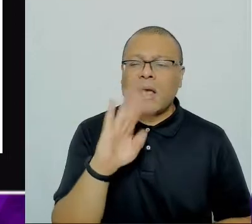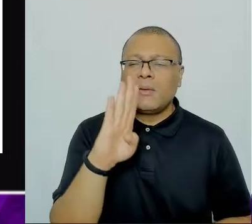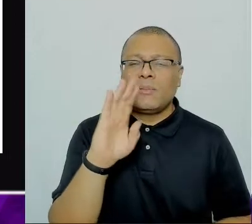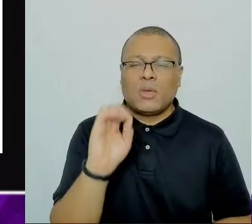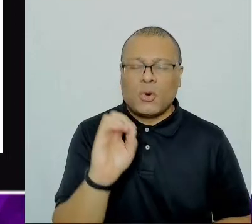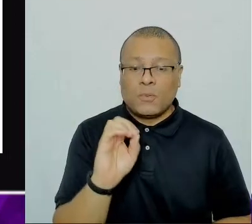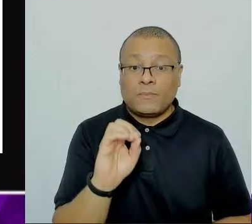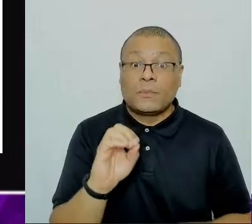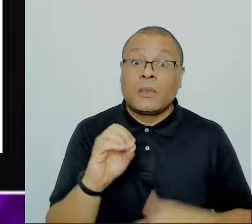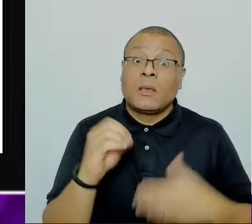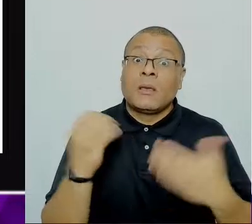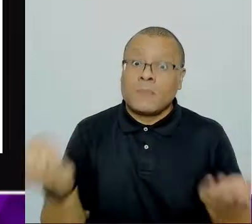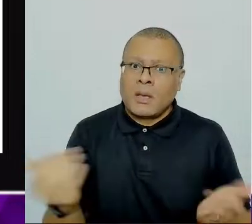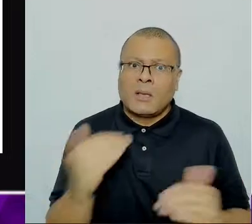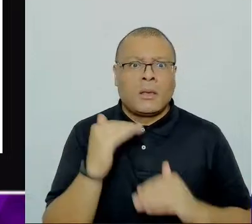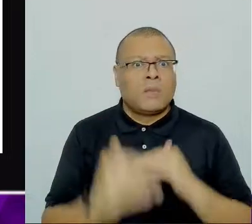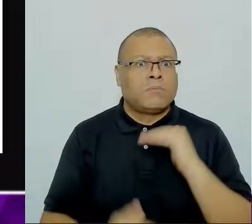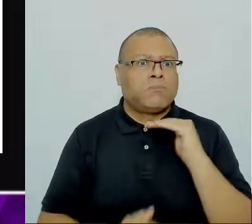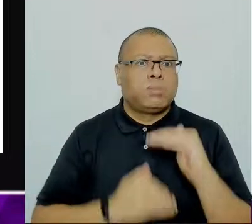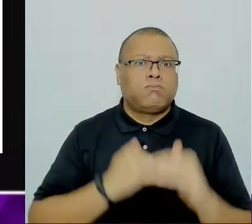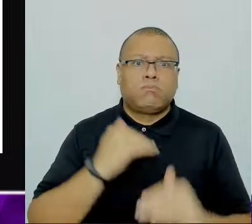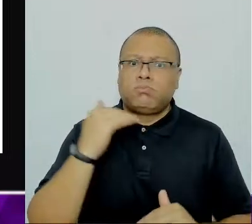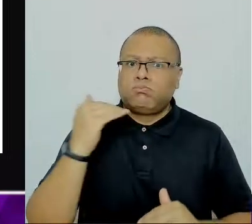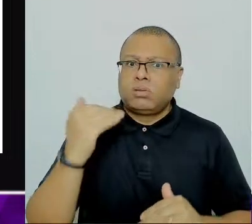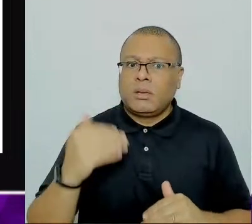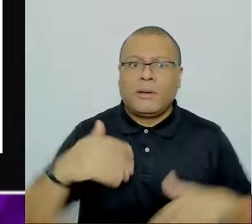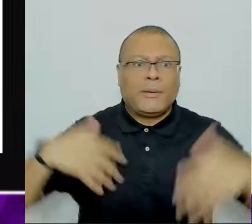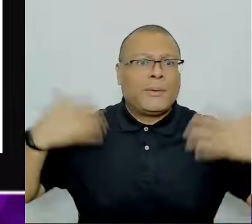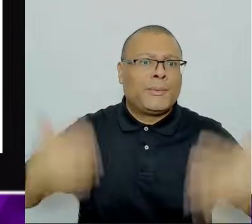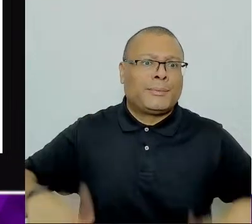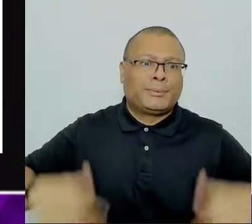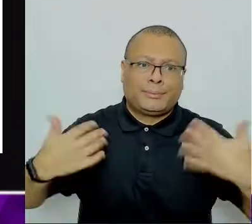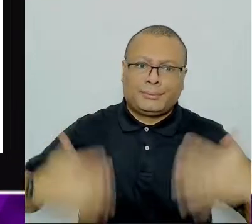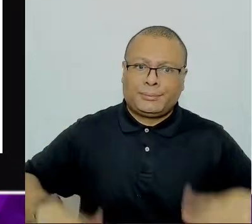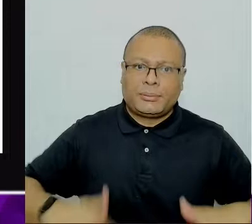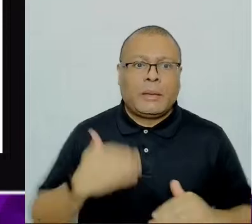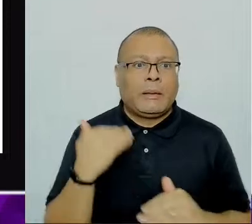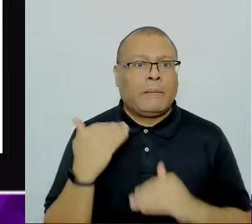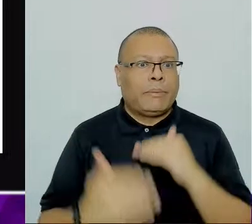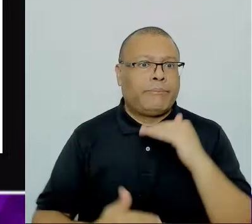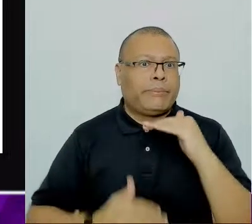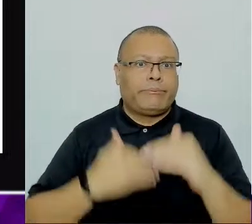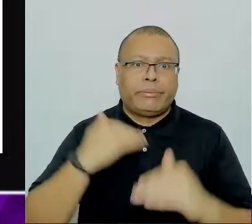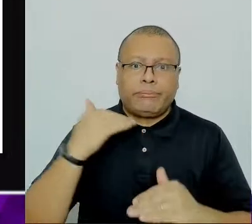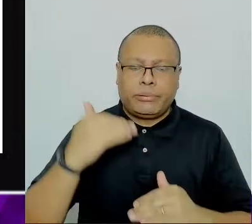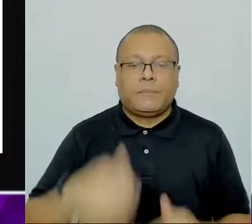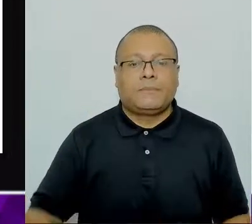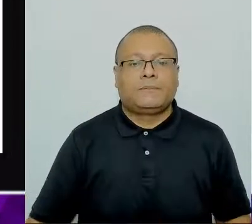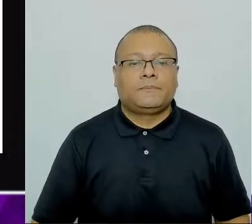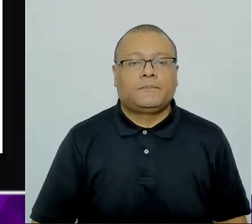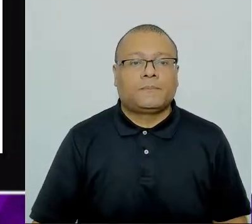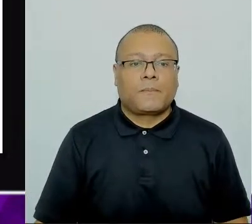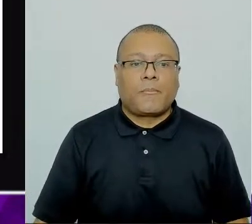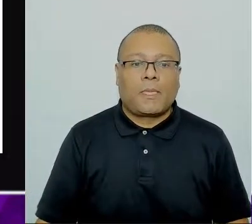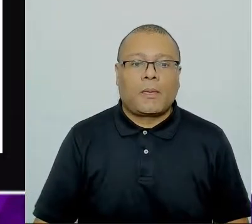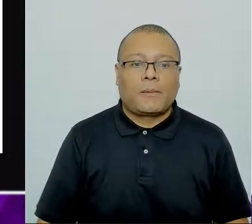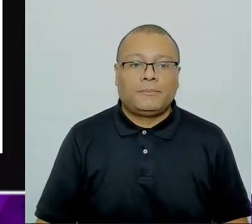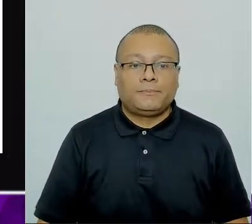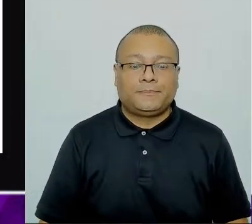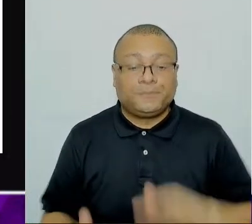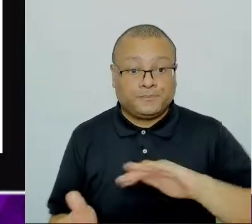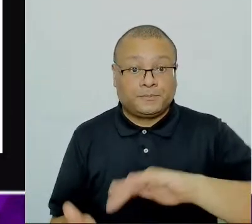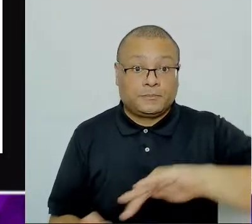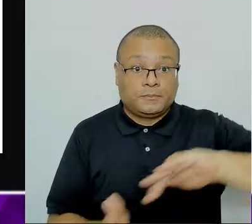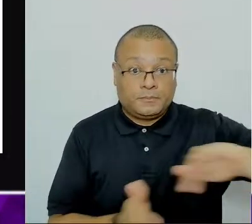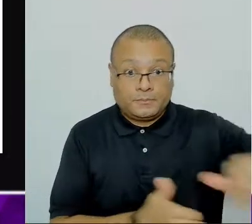que realmente ele é grande e está sim entrando dentro desse mercado. Agora, se a gente